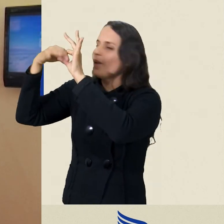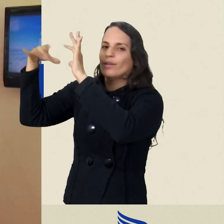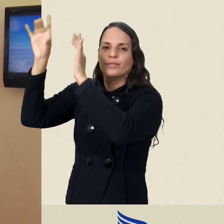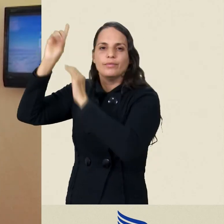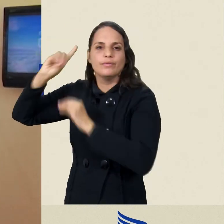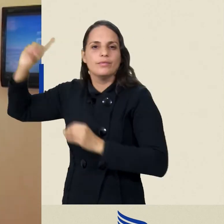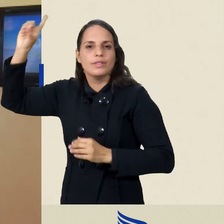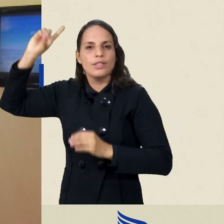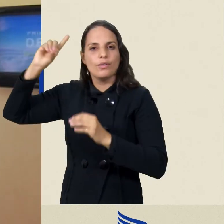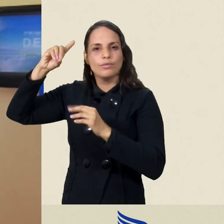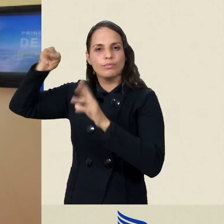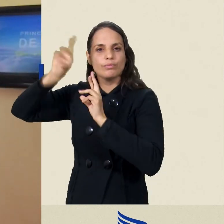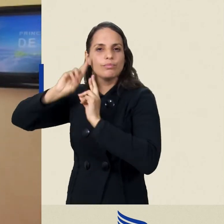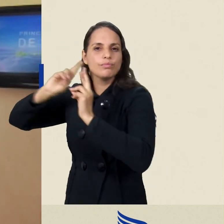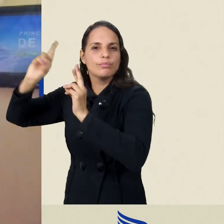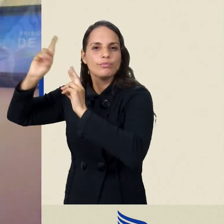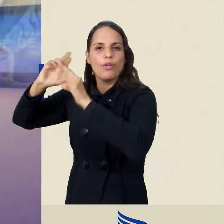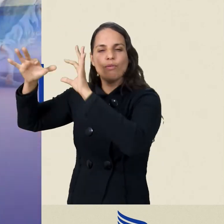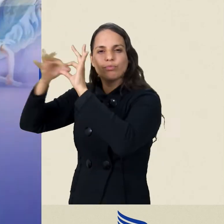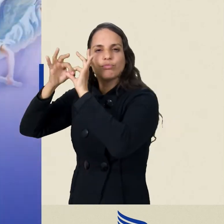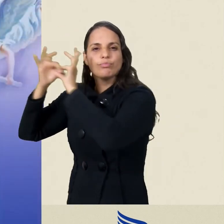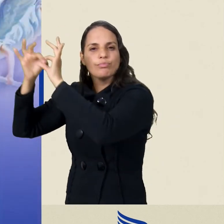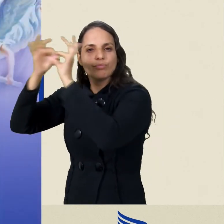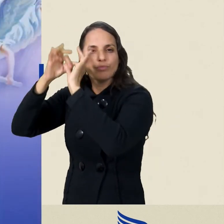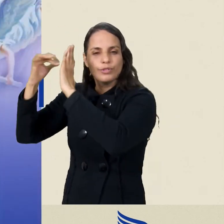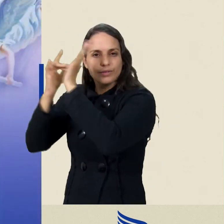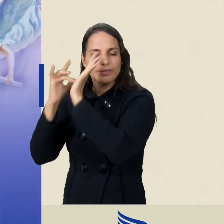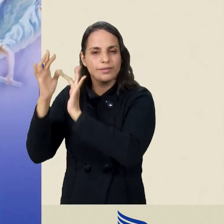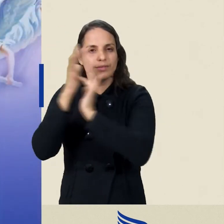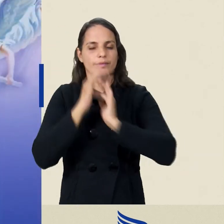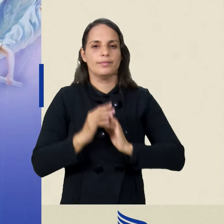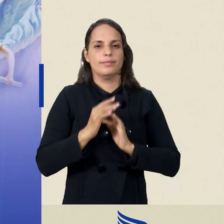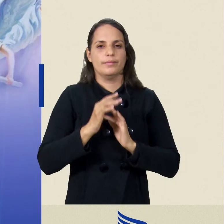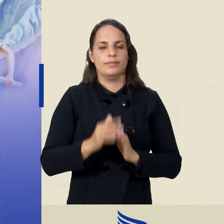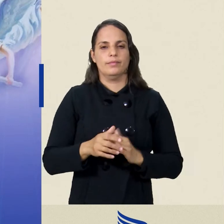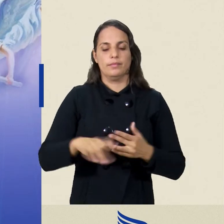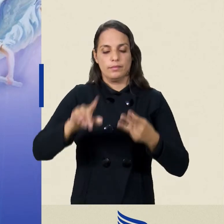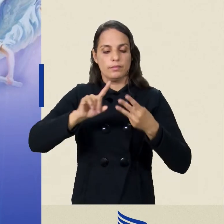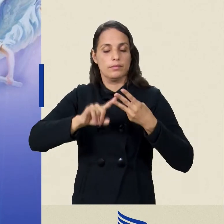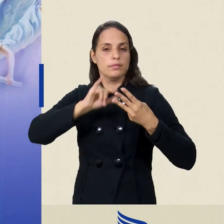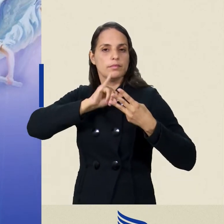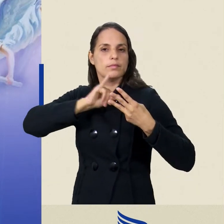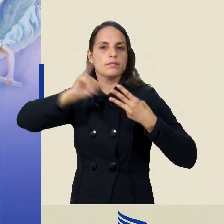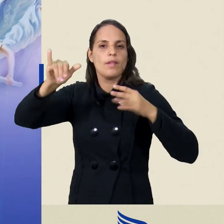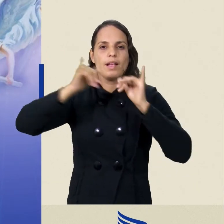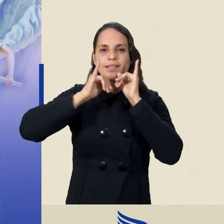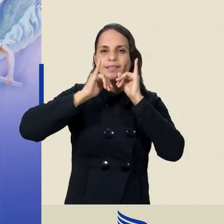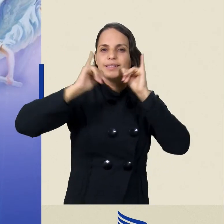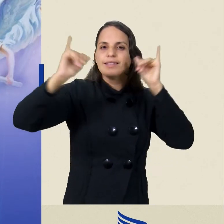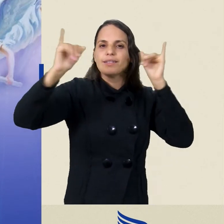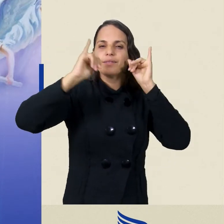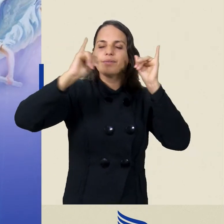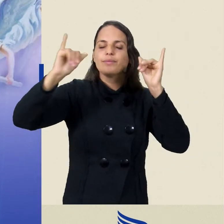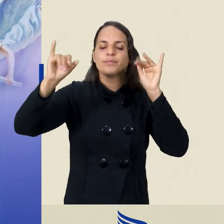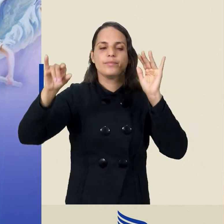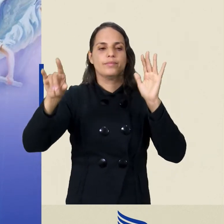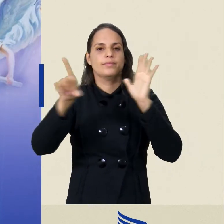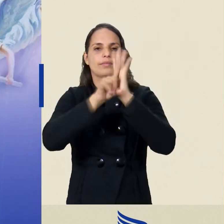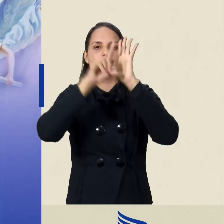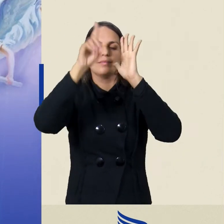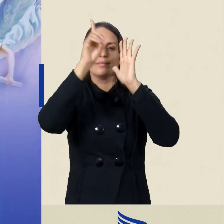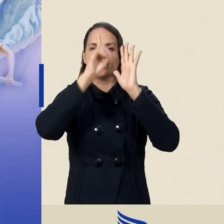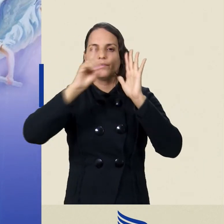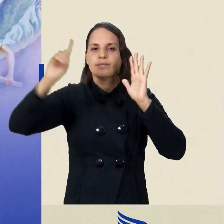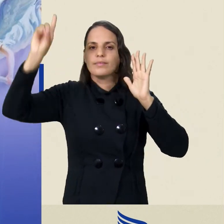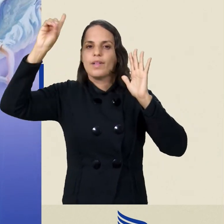através de um relacionamento pessoal com Jesus. A mensagem do terceiro anjo é a proclamação dos mandamentos de Deus e da fé